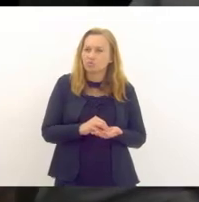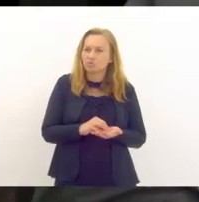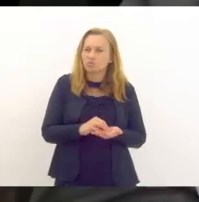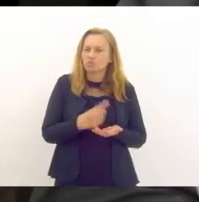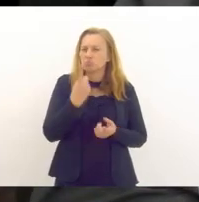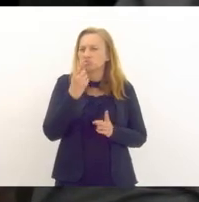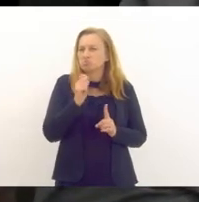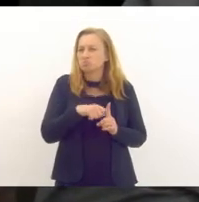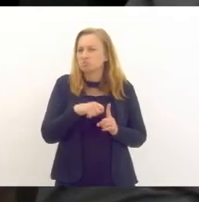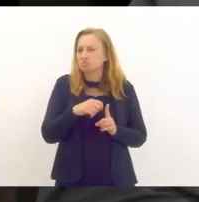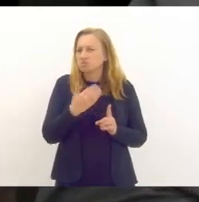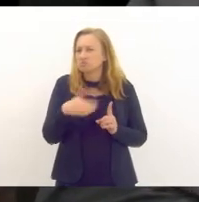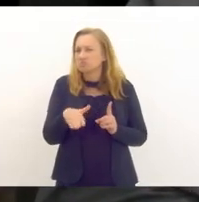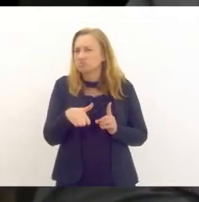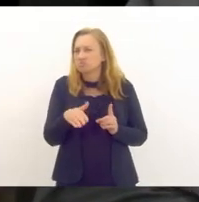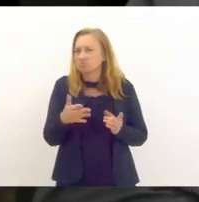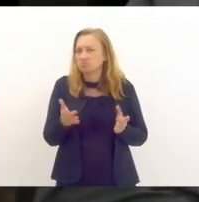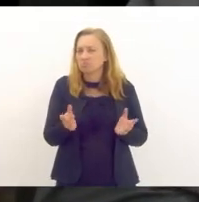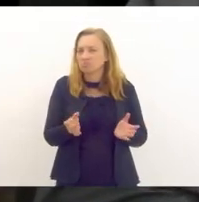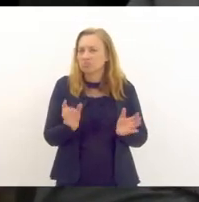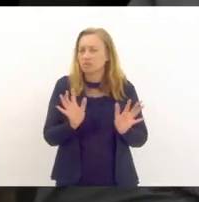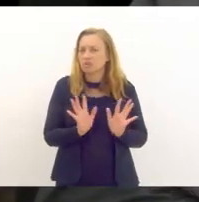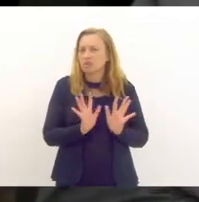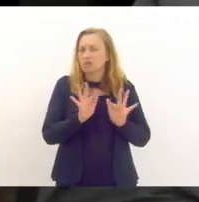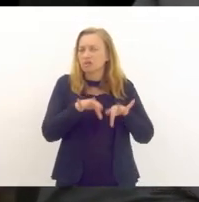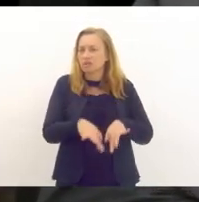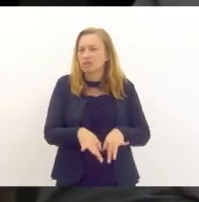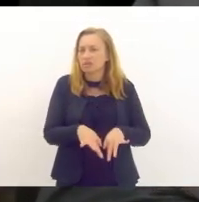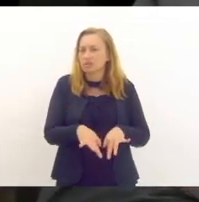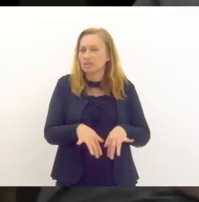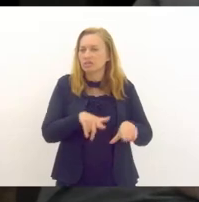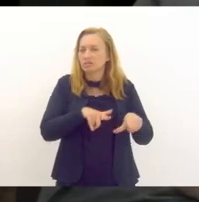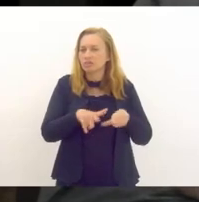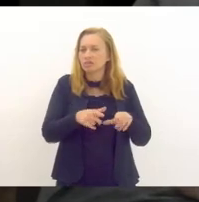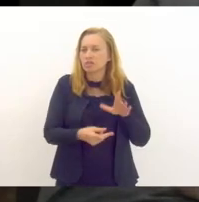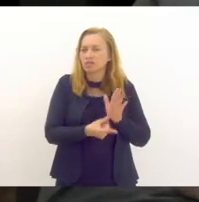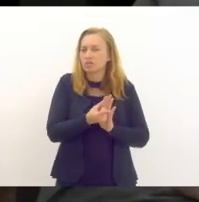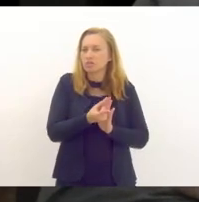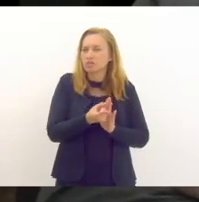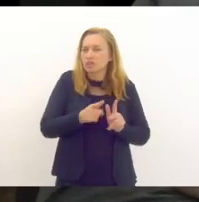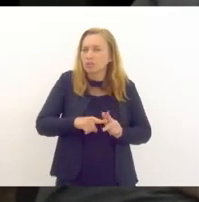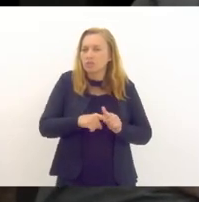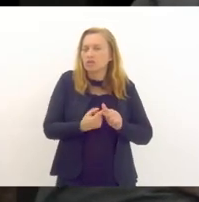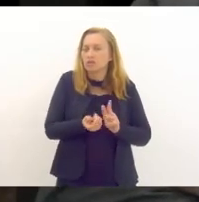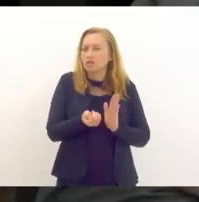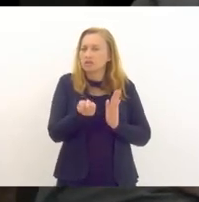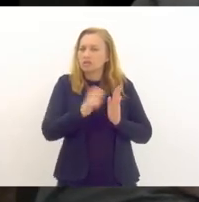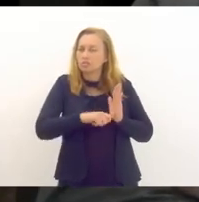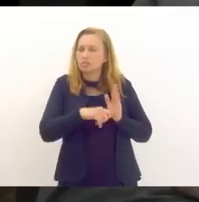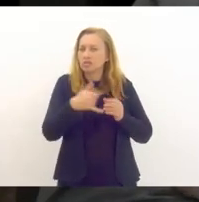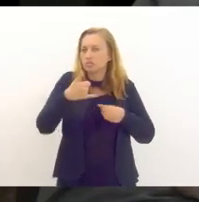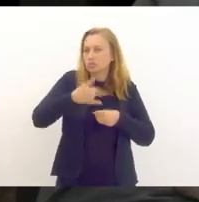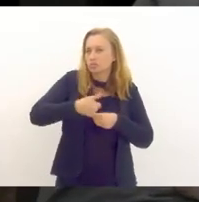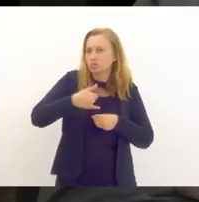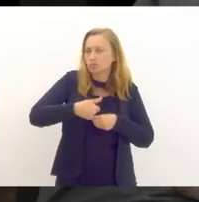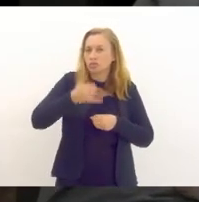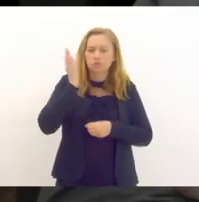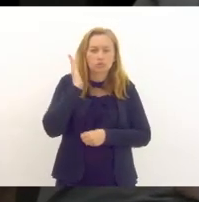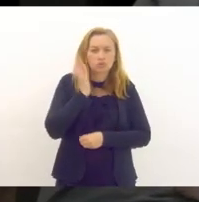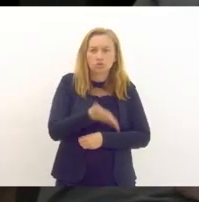um mês e meio para acabar o exercício financeiro da gente modificar a tributação do combustível diretamente